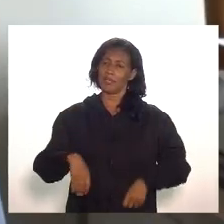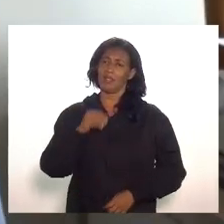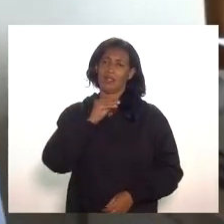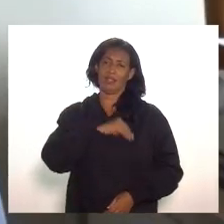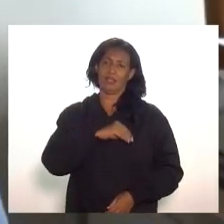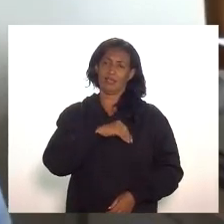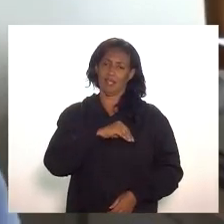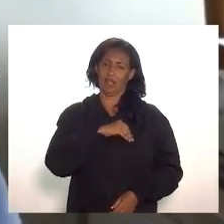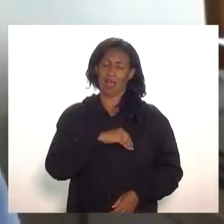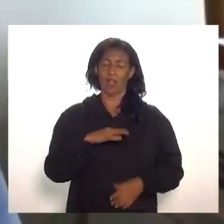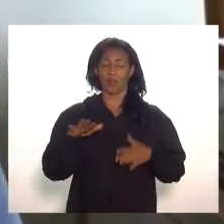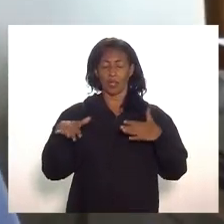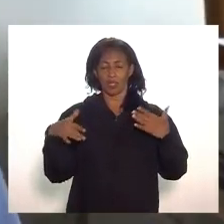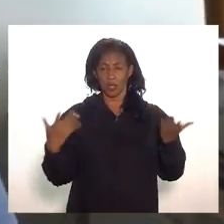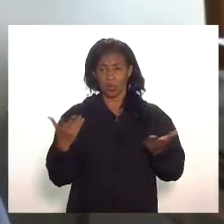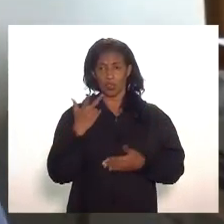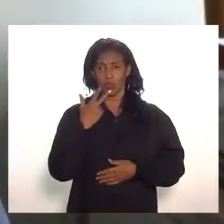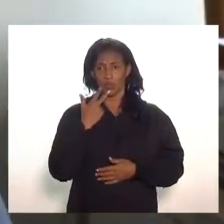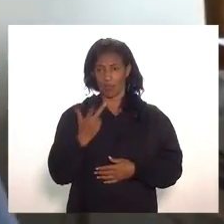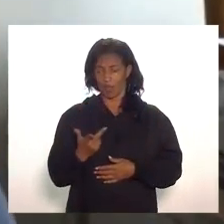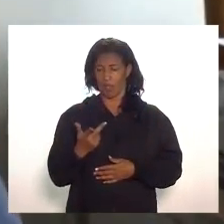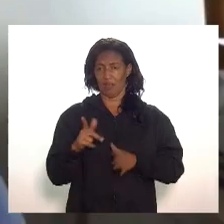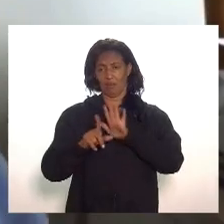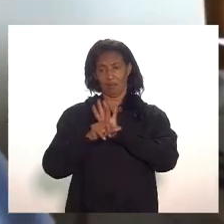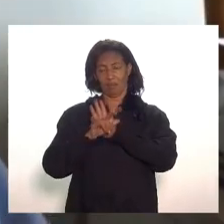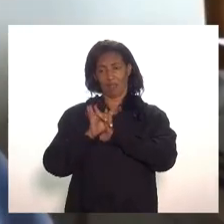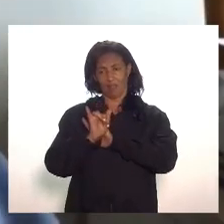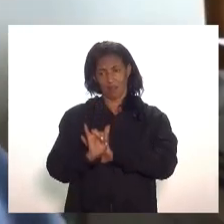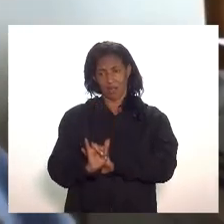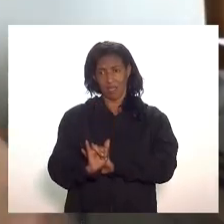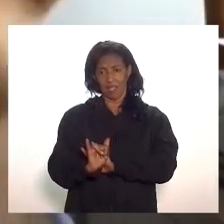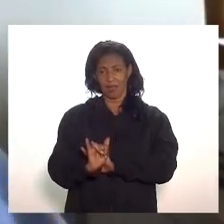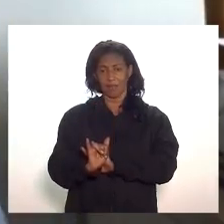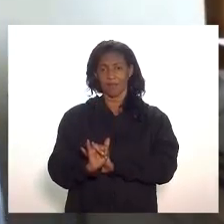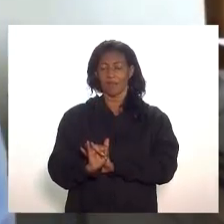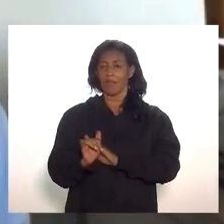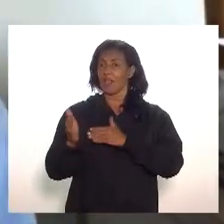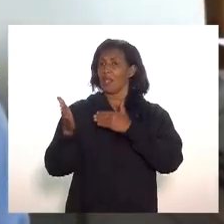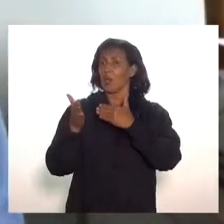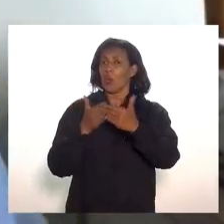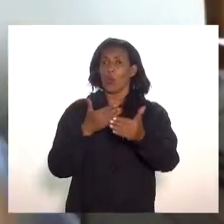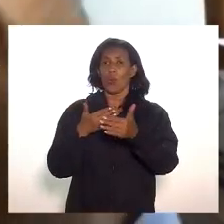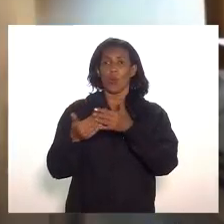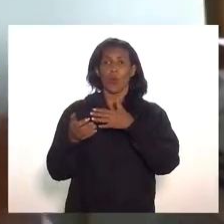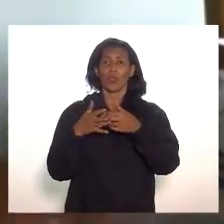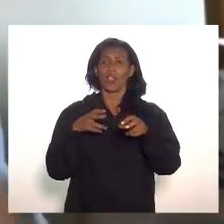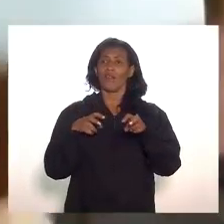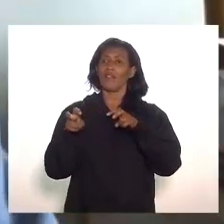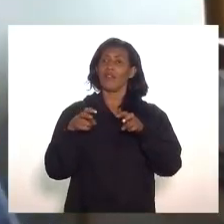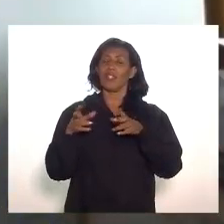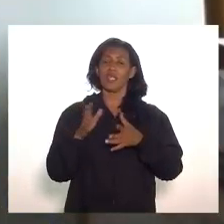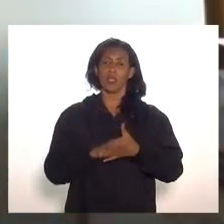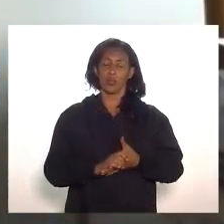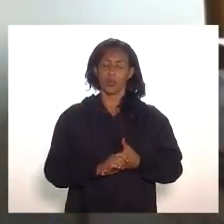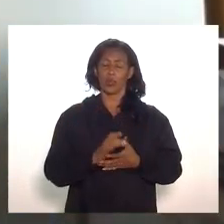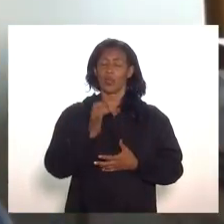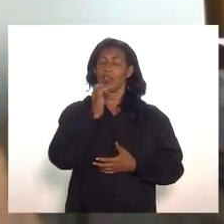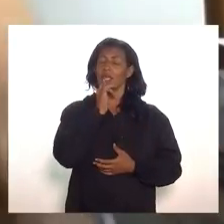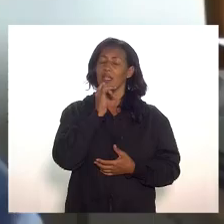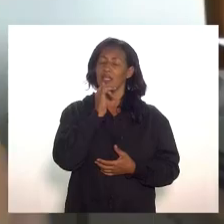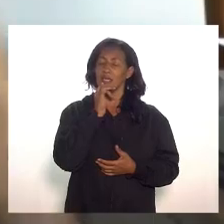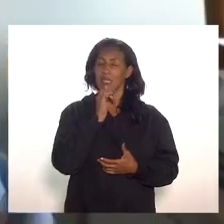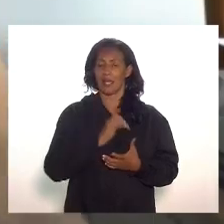com a moto, quando essa lei foi aprovada, ela é extensiva a qualquer tipo de veículo. Eu vou dar um exemplo a Vossa Excelência.